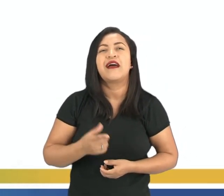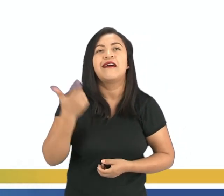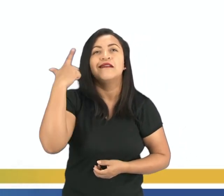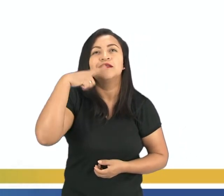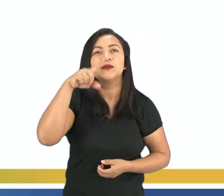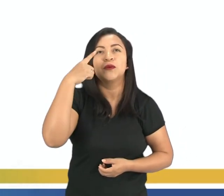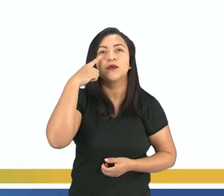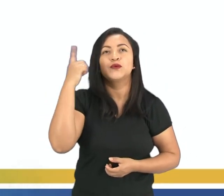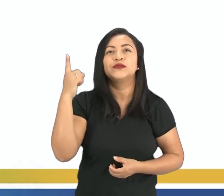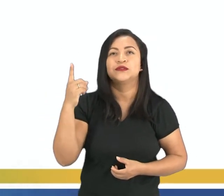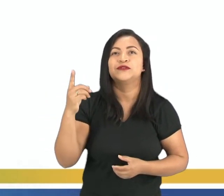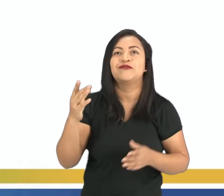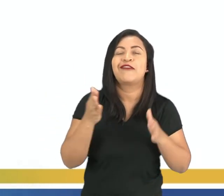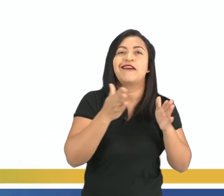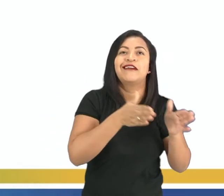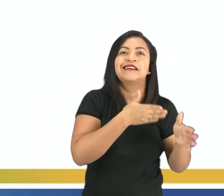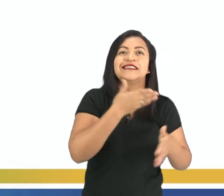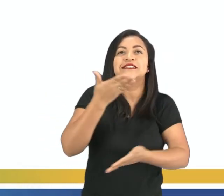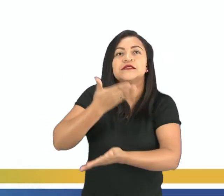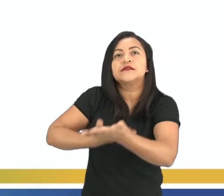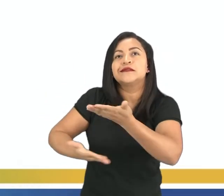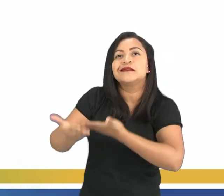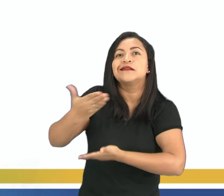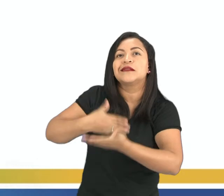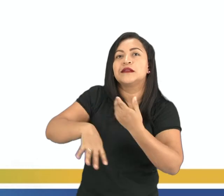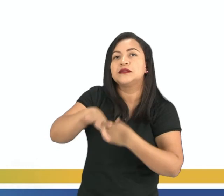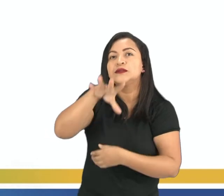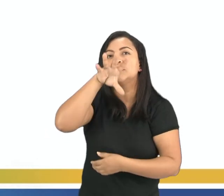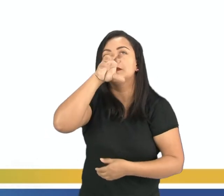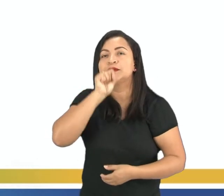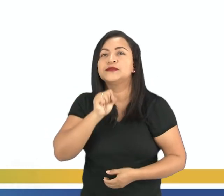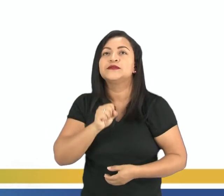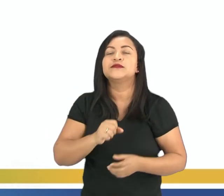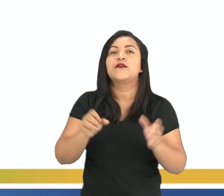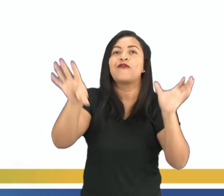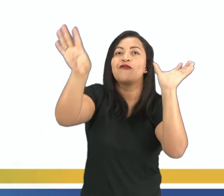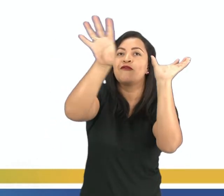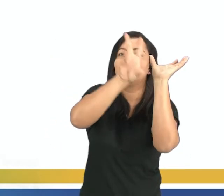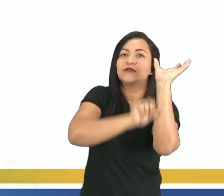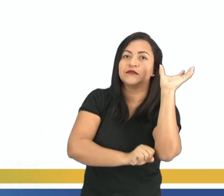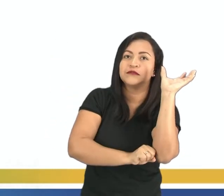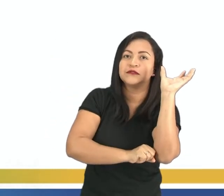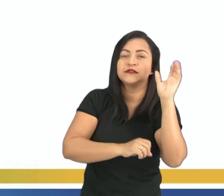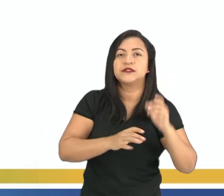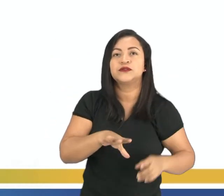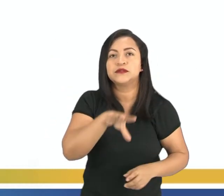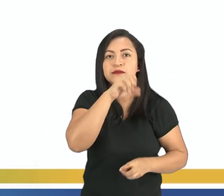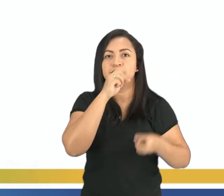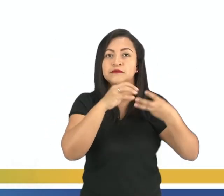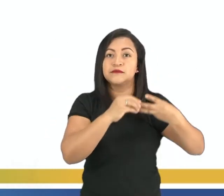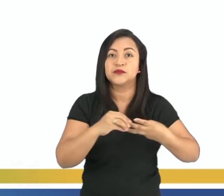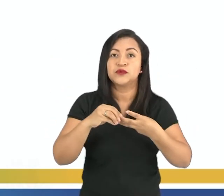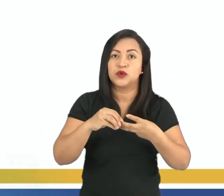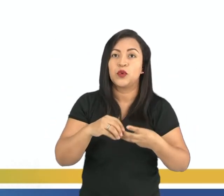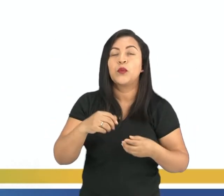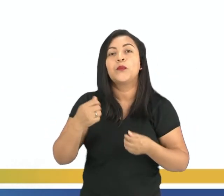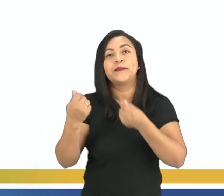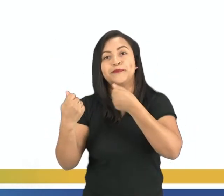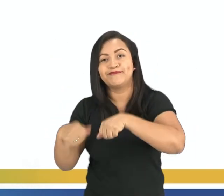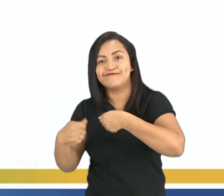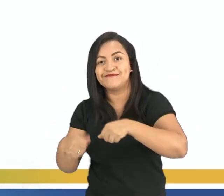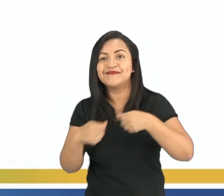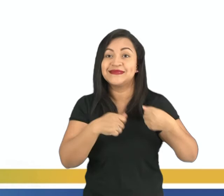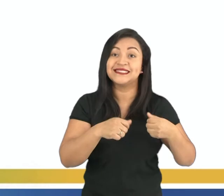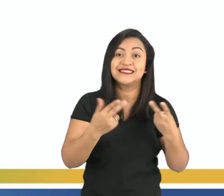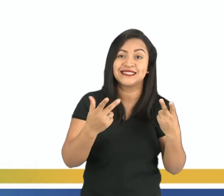essa relação da fotossíntese com a respiração celular, como uma depende da outra, tá? Então, a fotossíntese, a